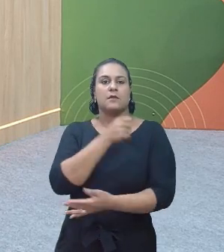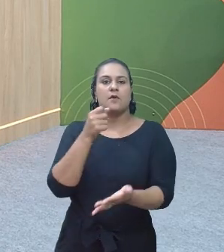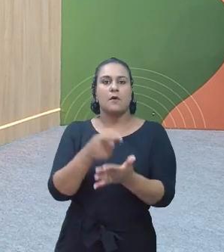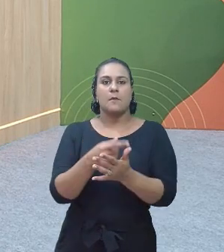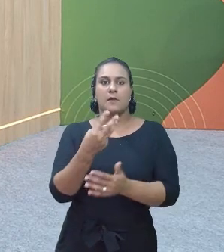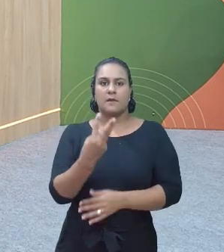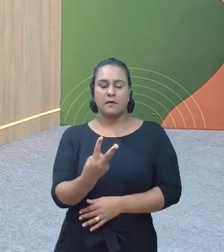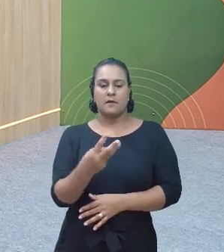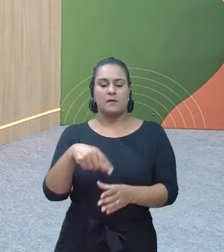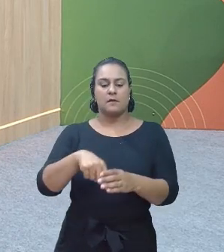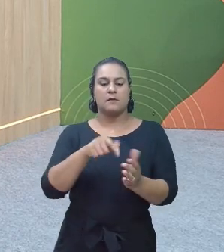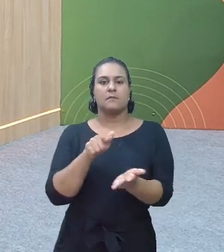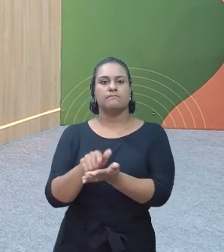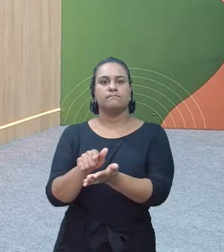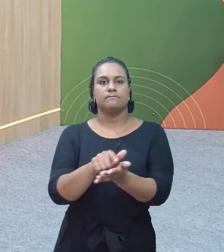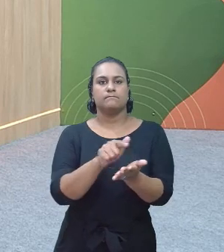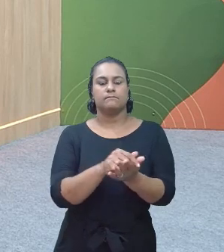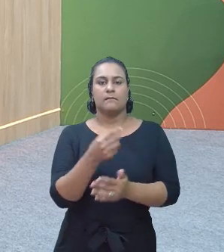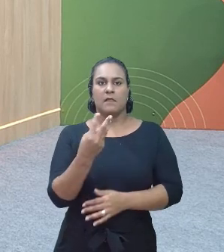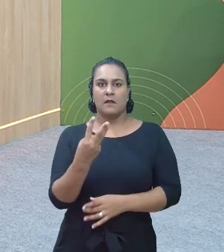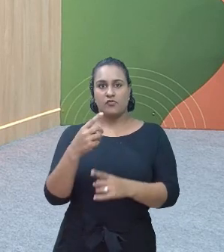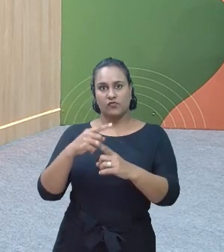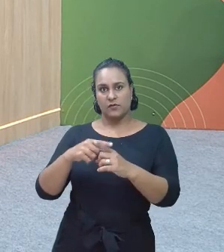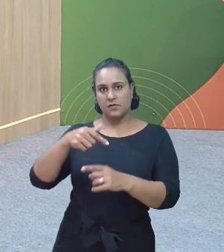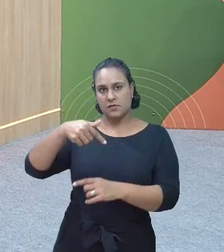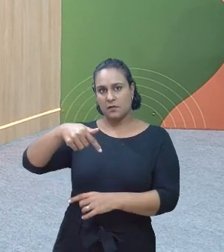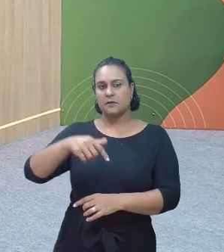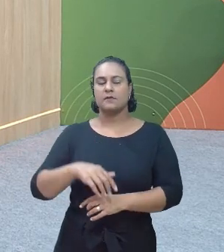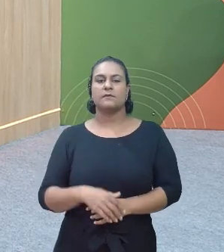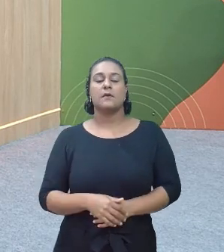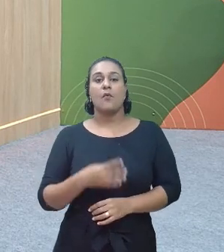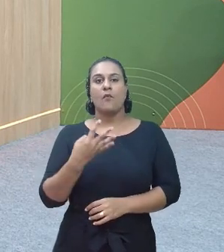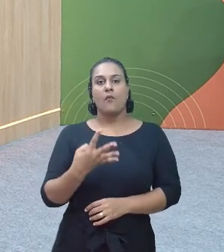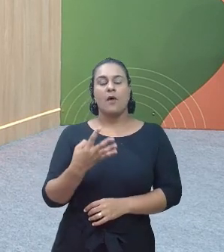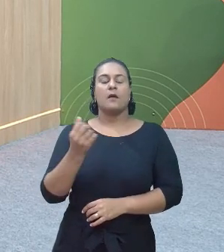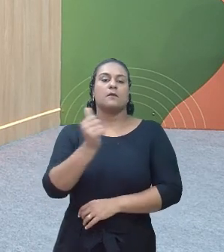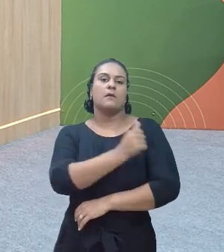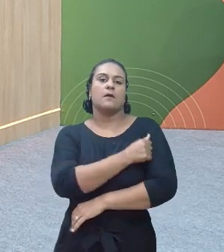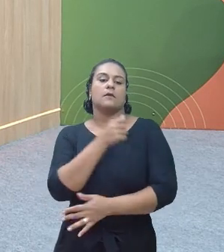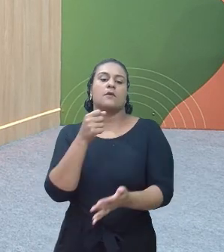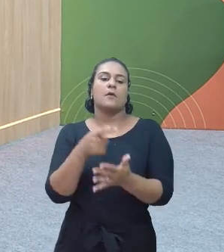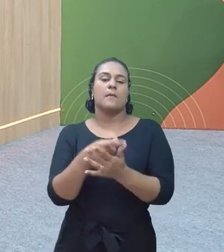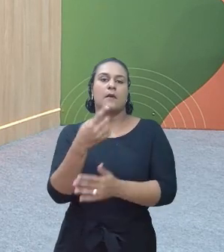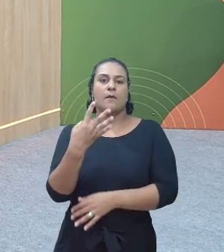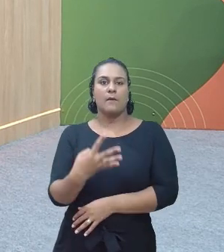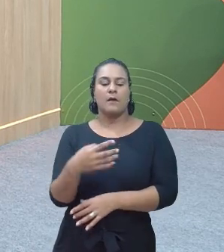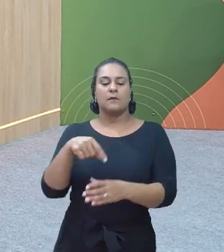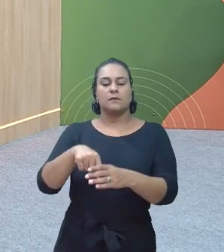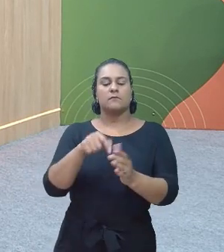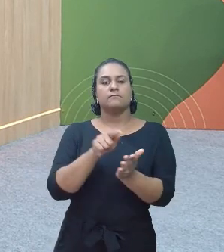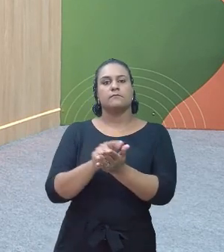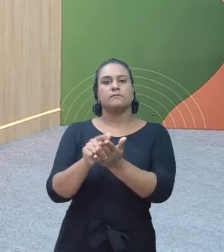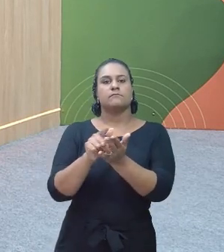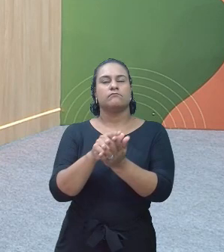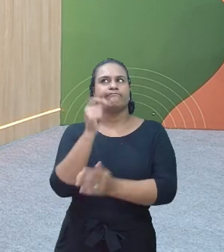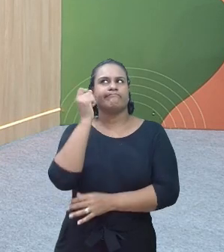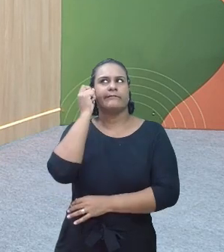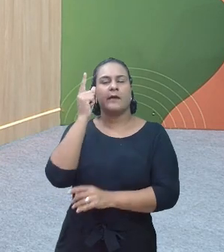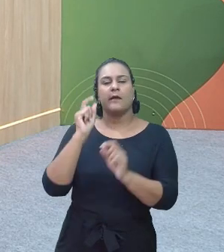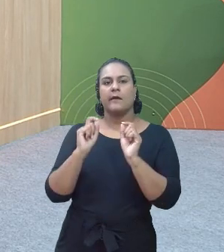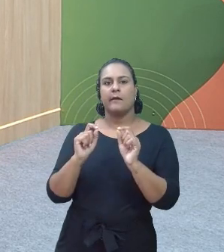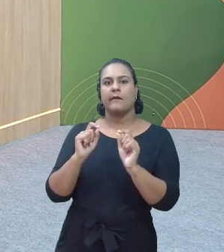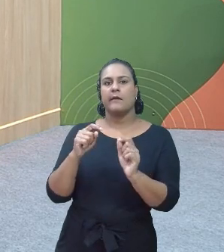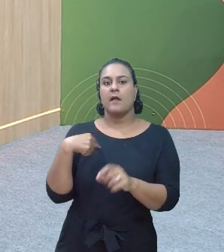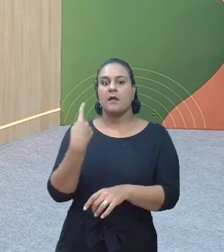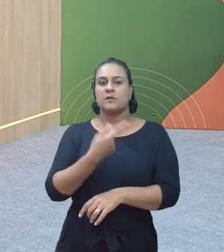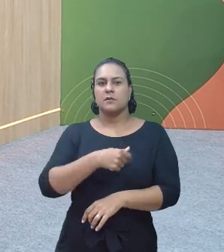bilhetes, 3 vezes 7. E eu tenho 4 alunos que compraram 4 bilhetes. Então, a ideia é que a gente consiga